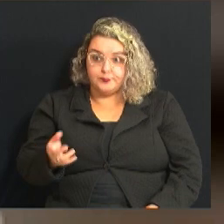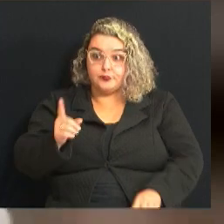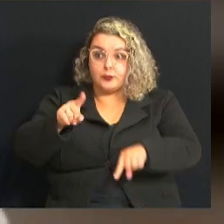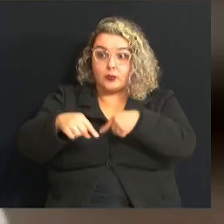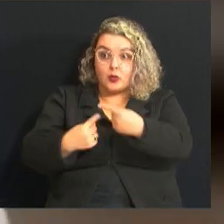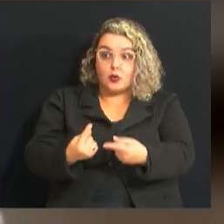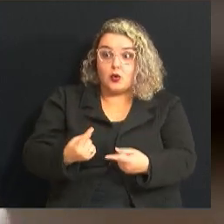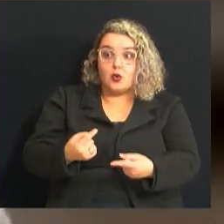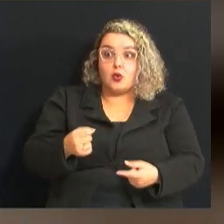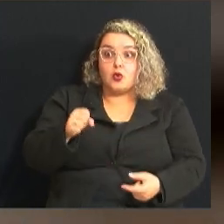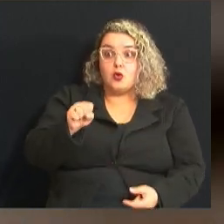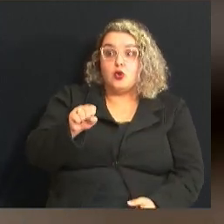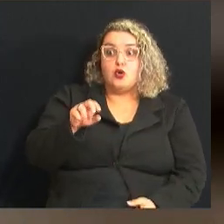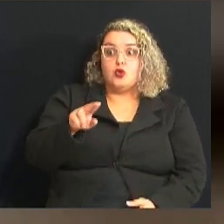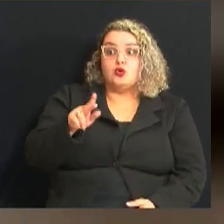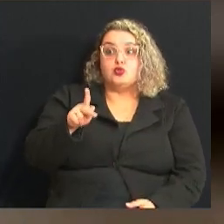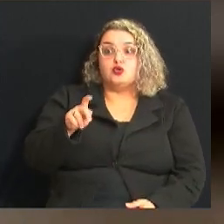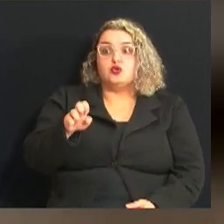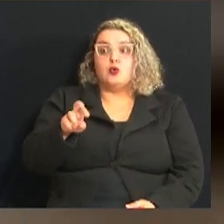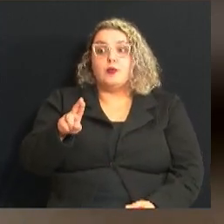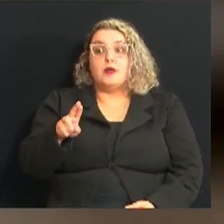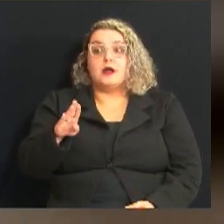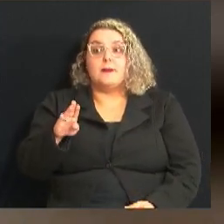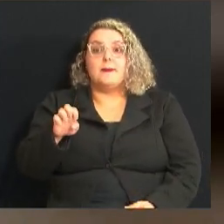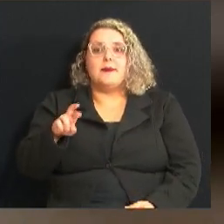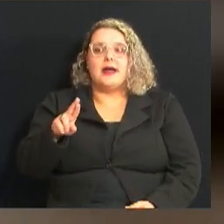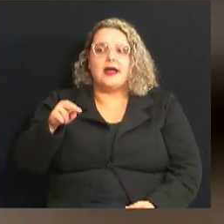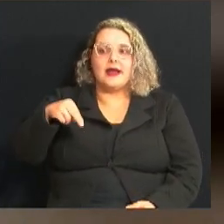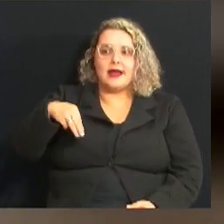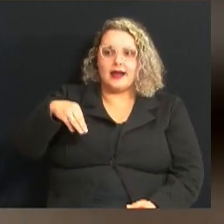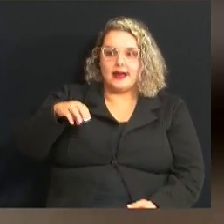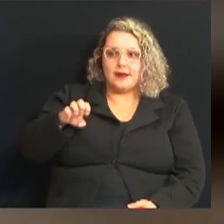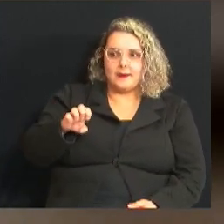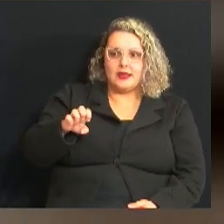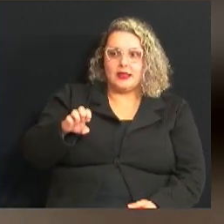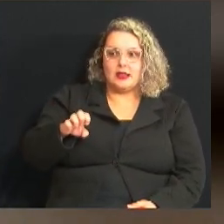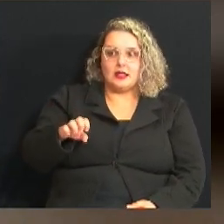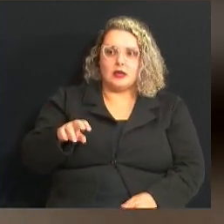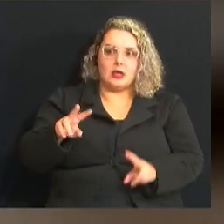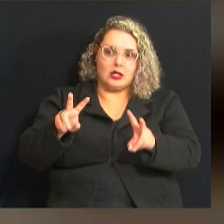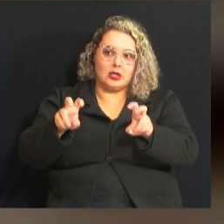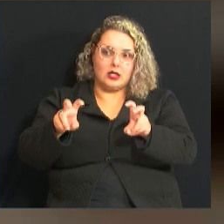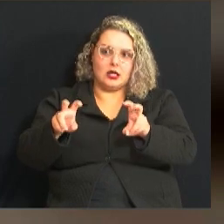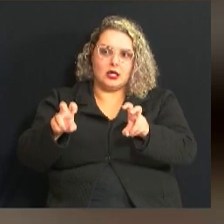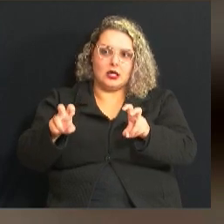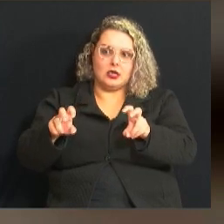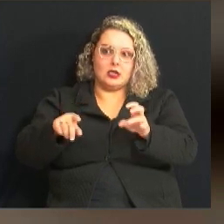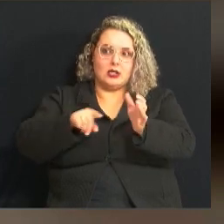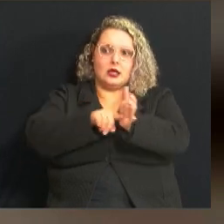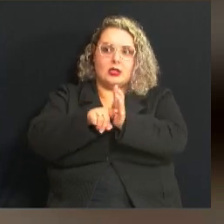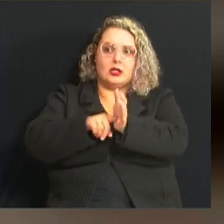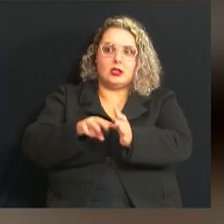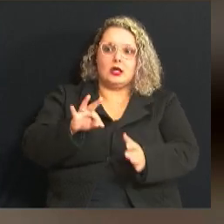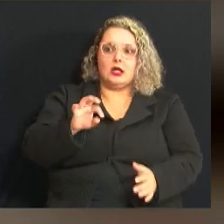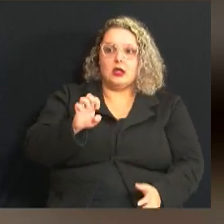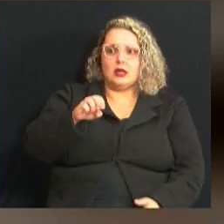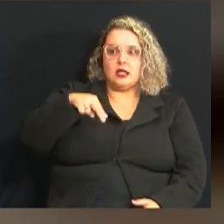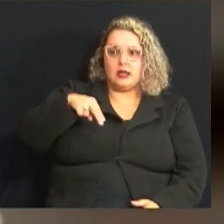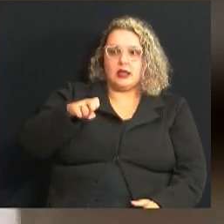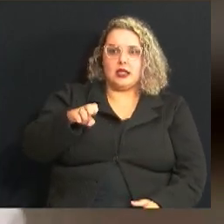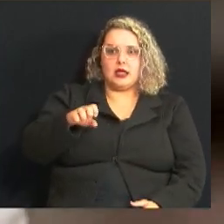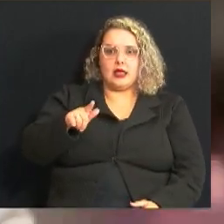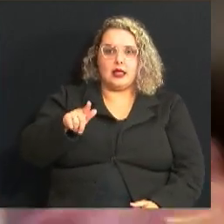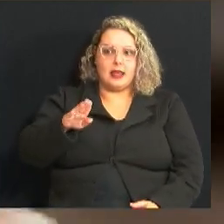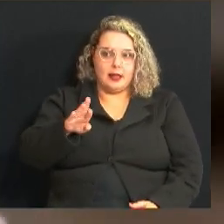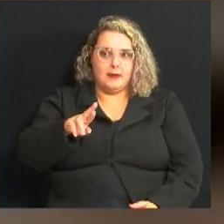de superverme, ou o nome comum que a gente dá entre pesquisadores é tenébrio gigante, é outro inseto,